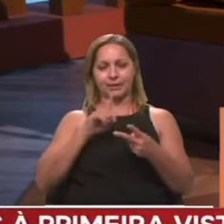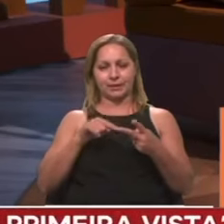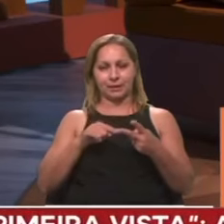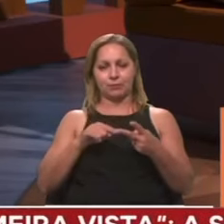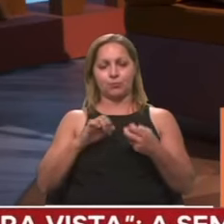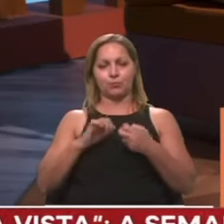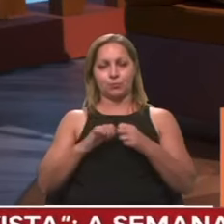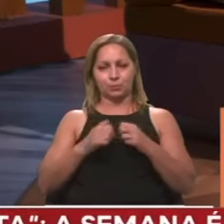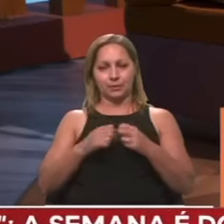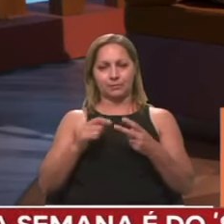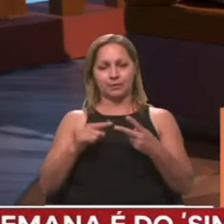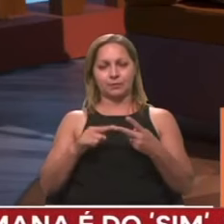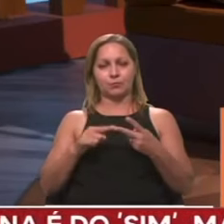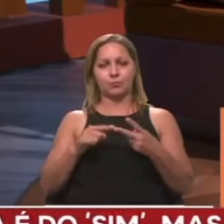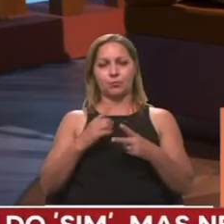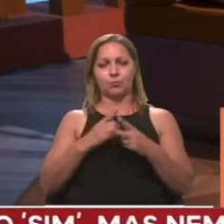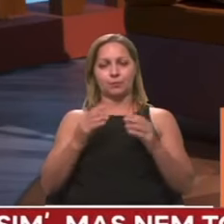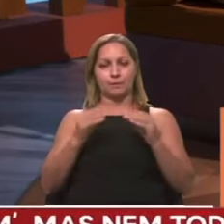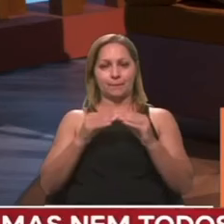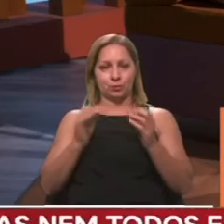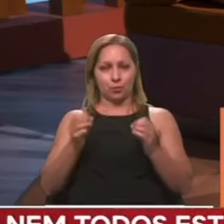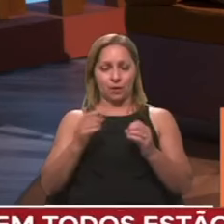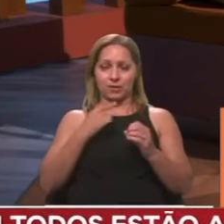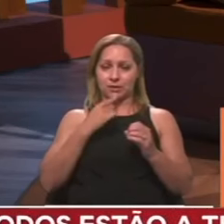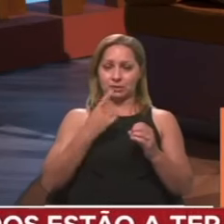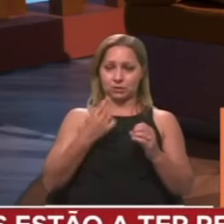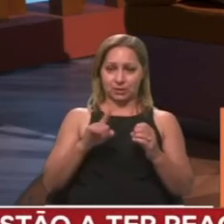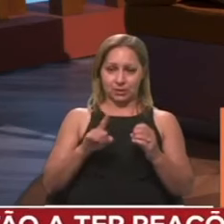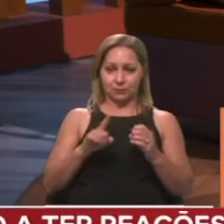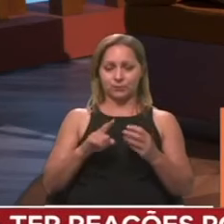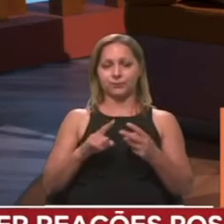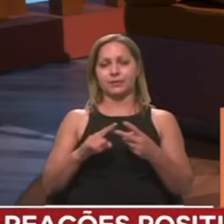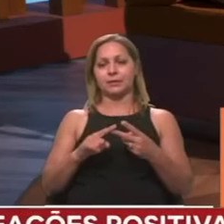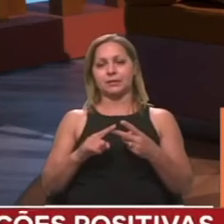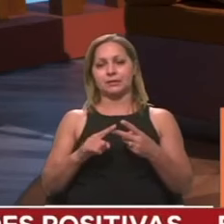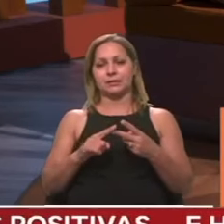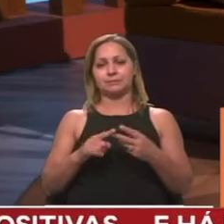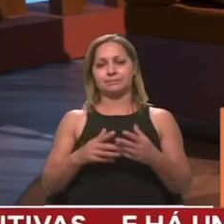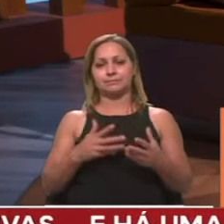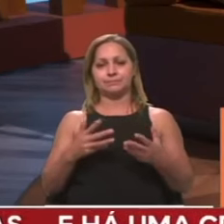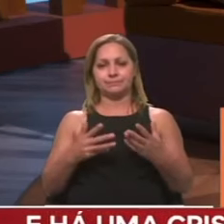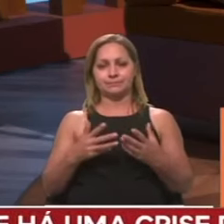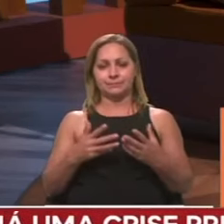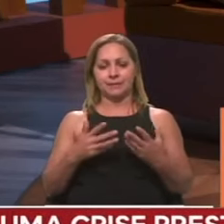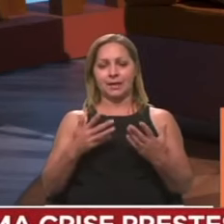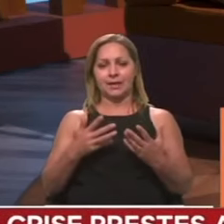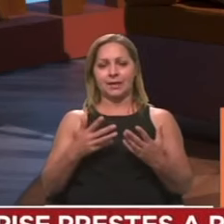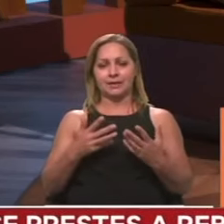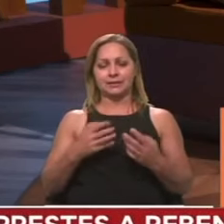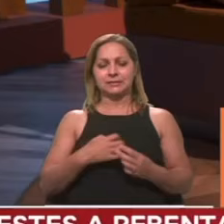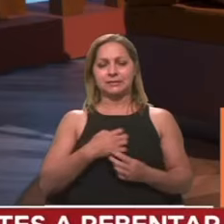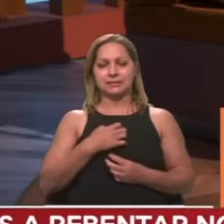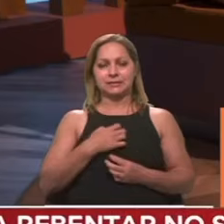ele teve problemas não haver o beijo e diz que não, que não foi problema. Então, então há uma certa falta